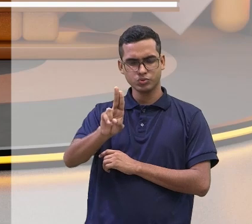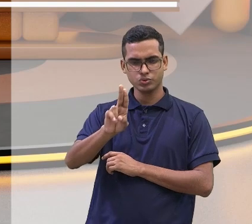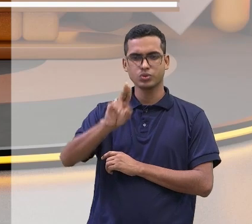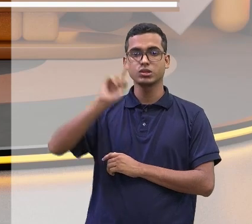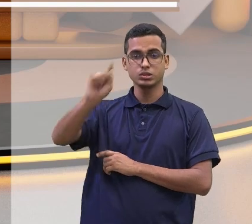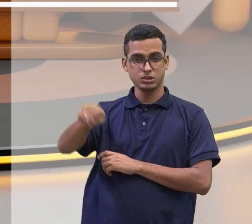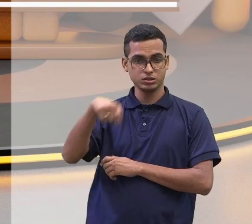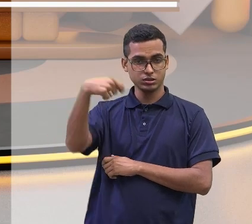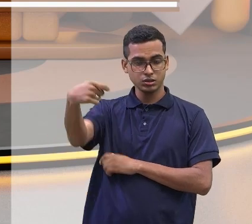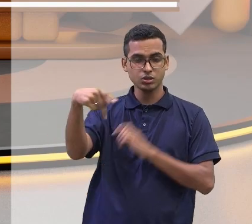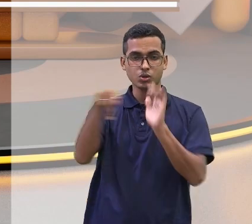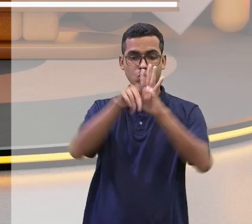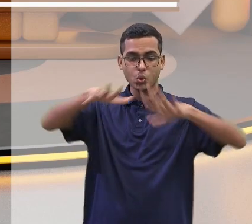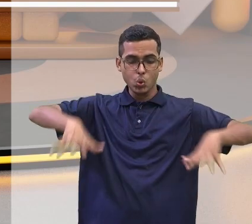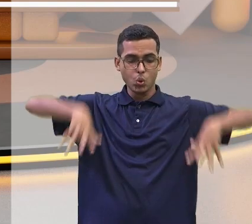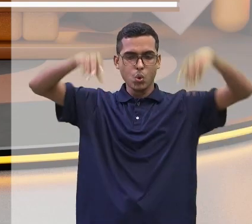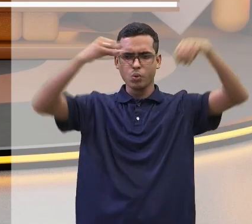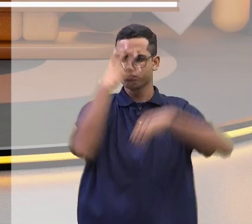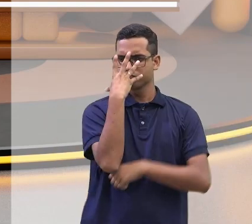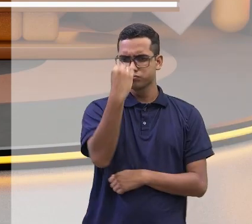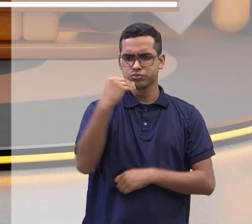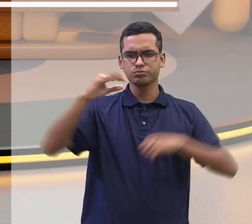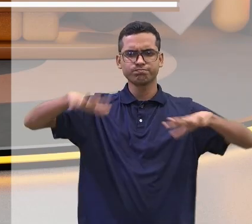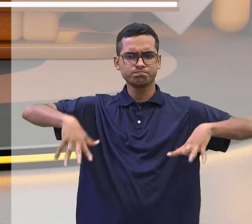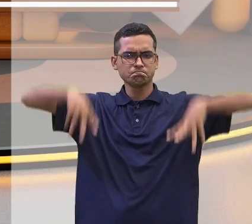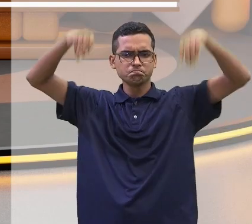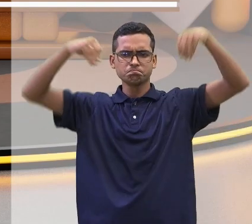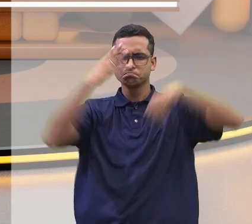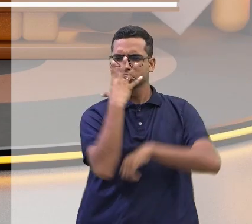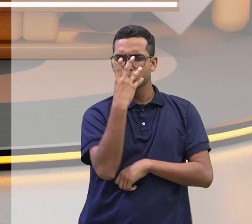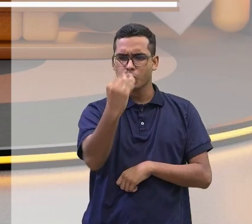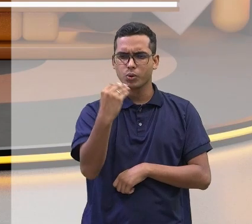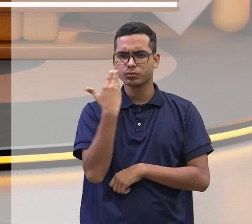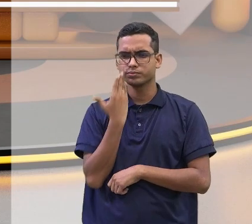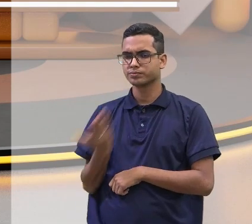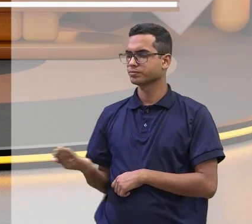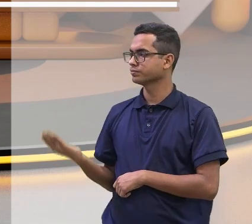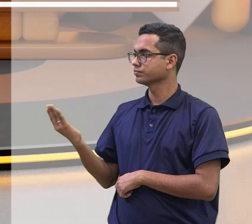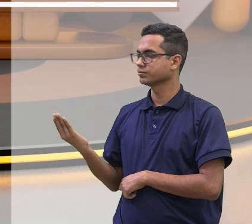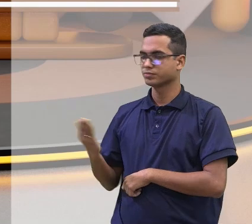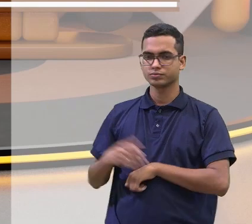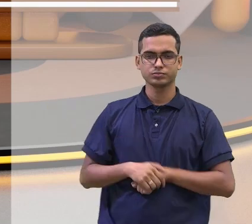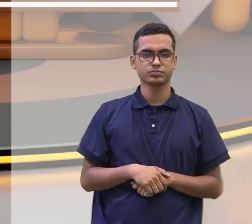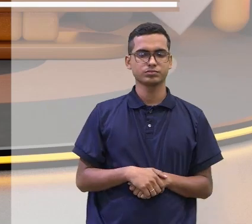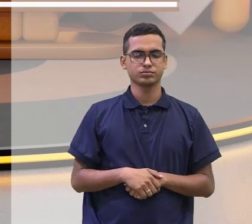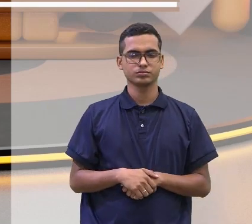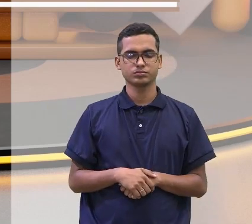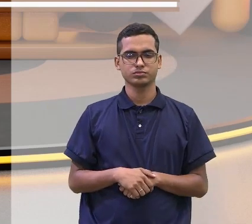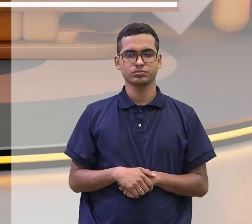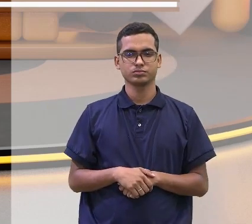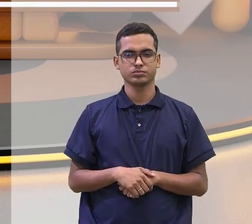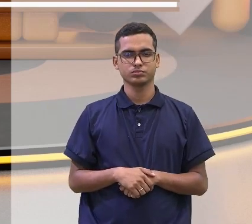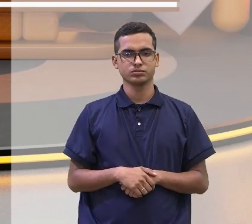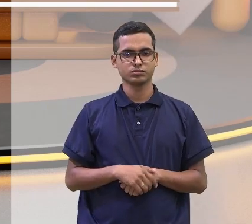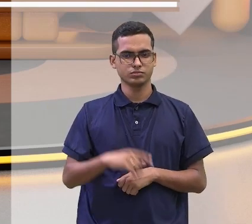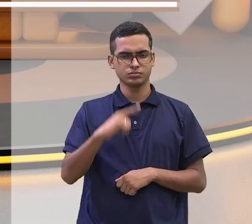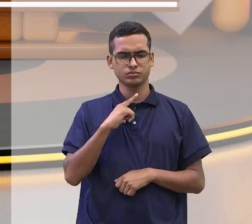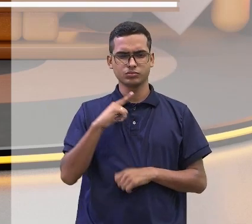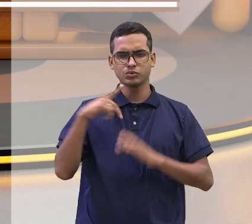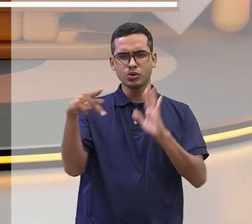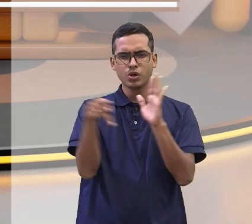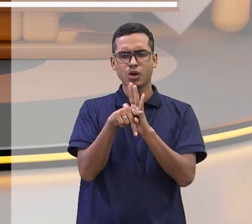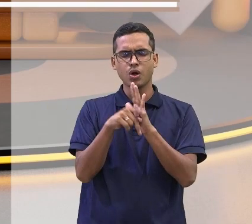Enquanto aqui ele vai abrindo a imagem, eu vou mostrar para vocês algumas imagens que já estão prontas. Olha só, tem aqui